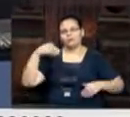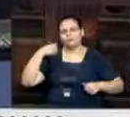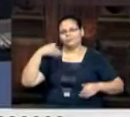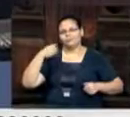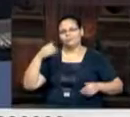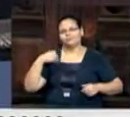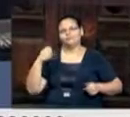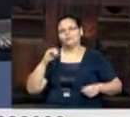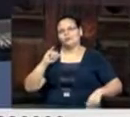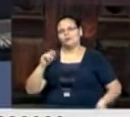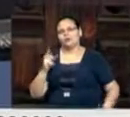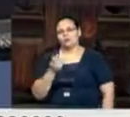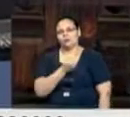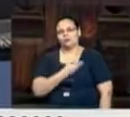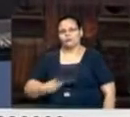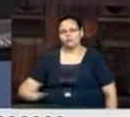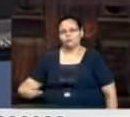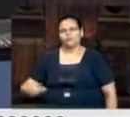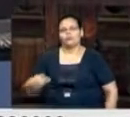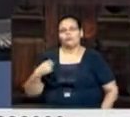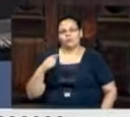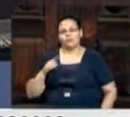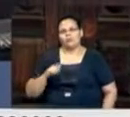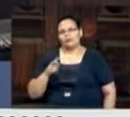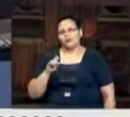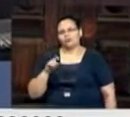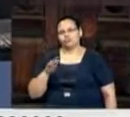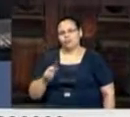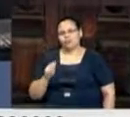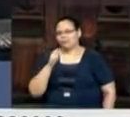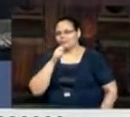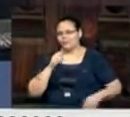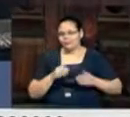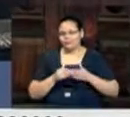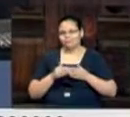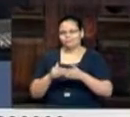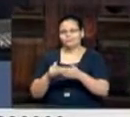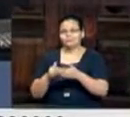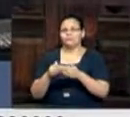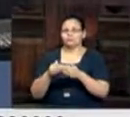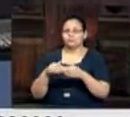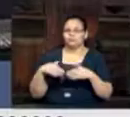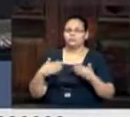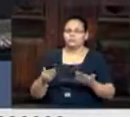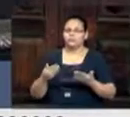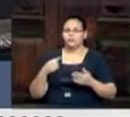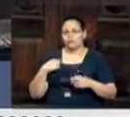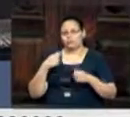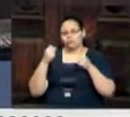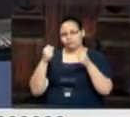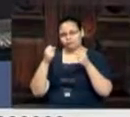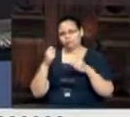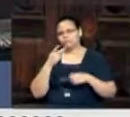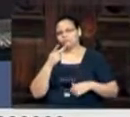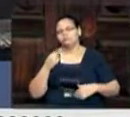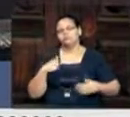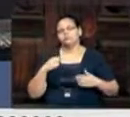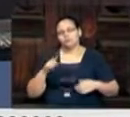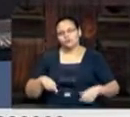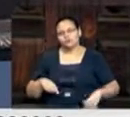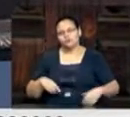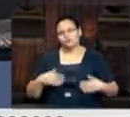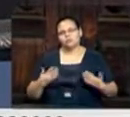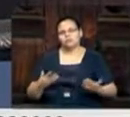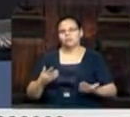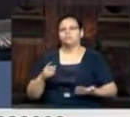Governador, a Baixada Fluminense até hoje sem acesso ao transporte aquaviário. Portanto, queria me manifestar aqui de maneira